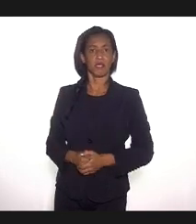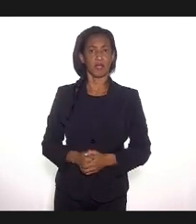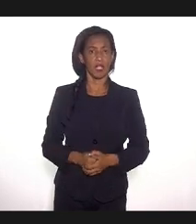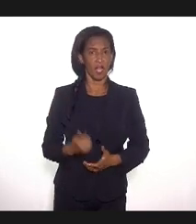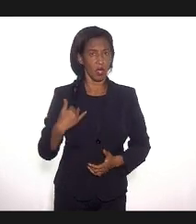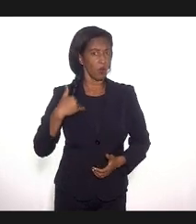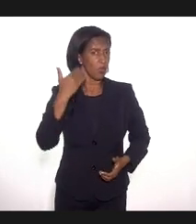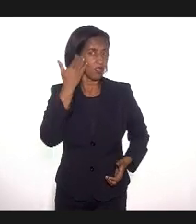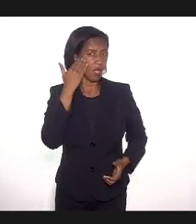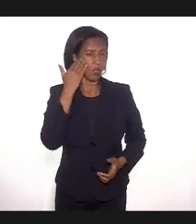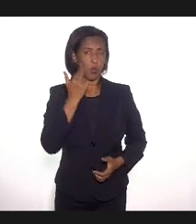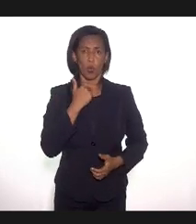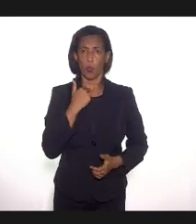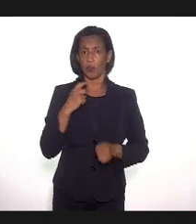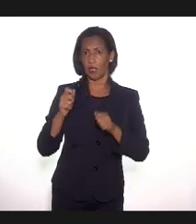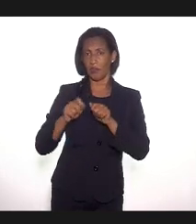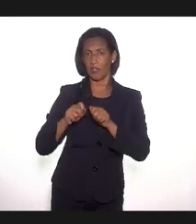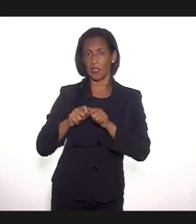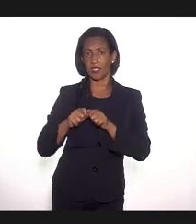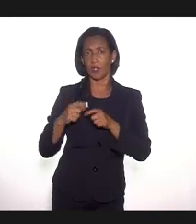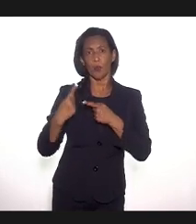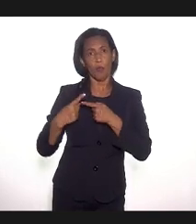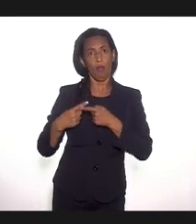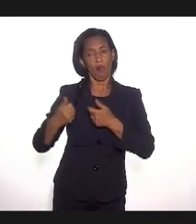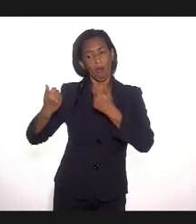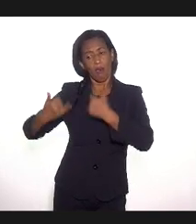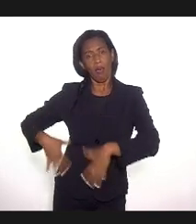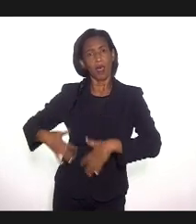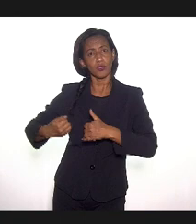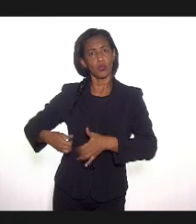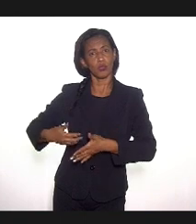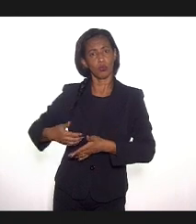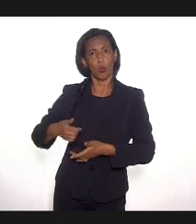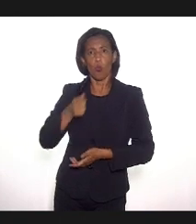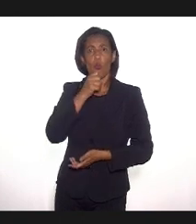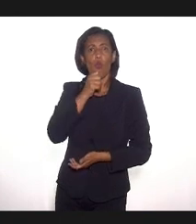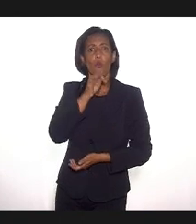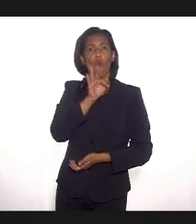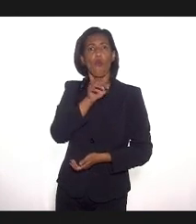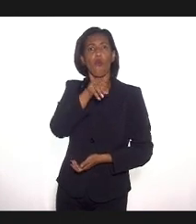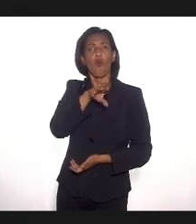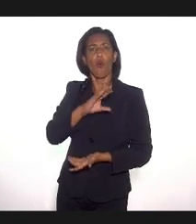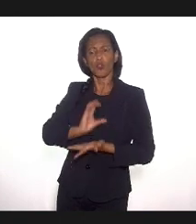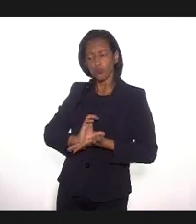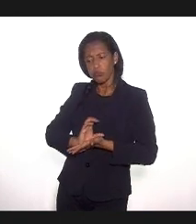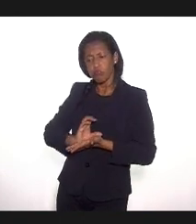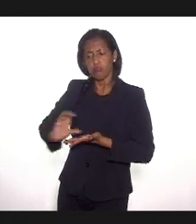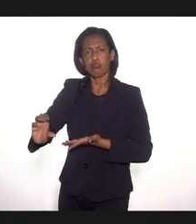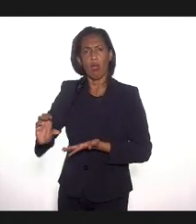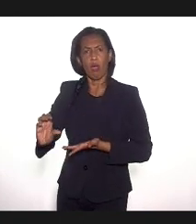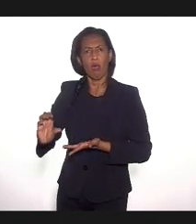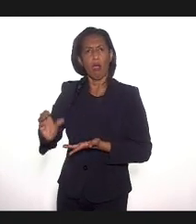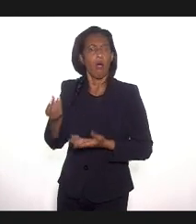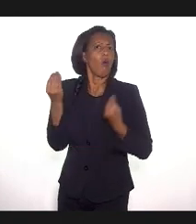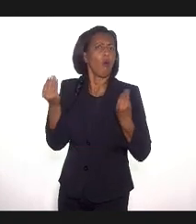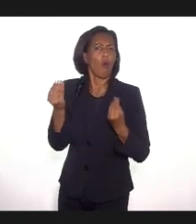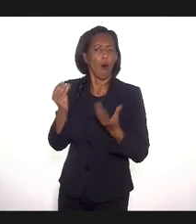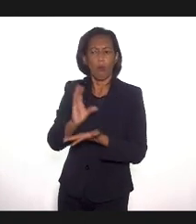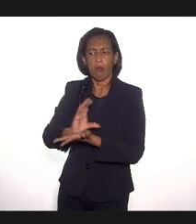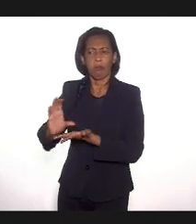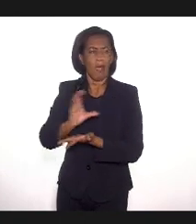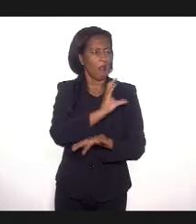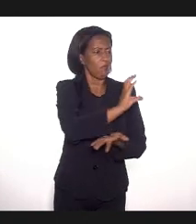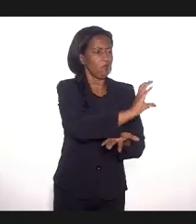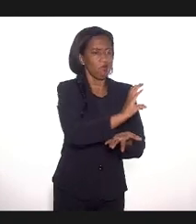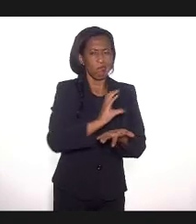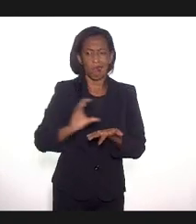fazer isso porque está criando uma despesa sem ter a fonte para custeá-la, para cobri-la.